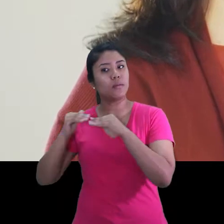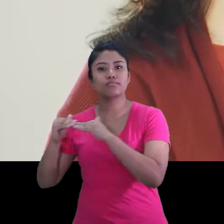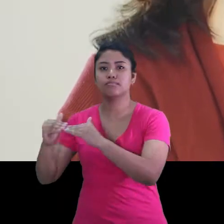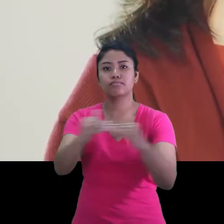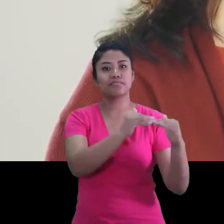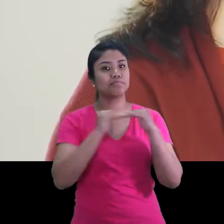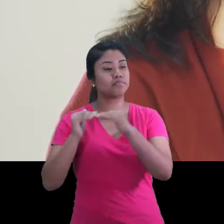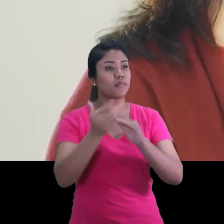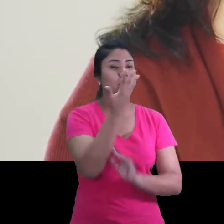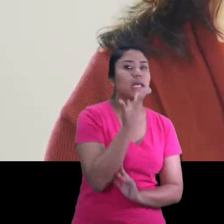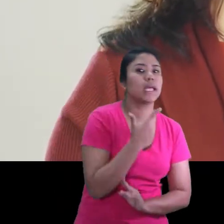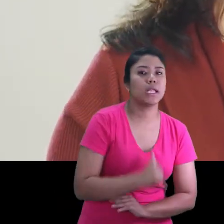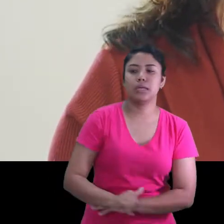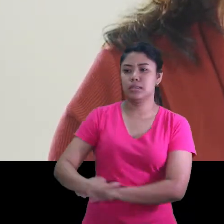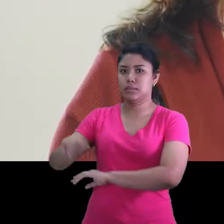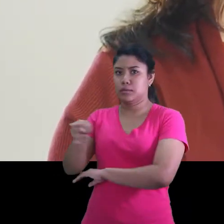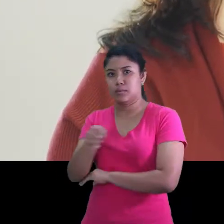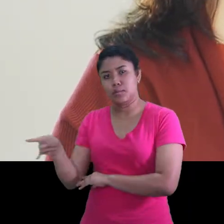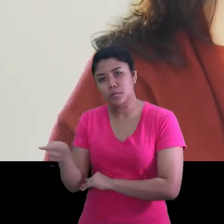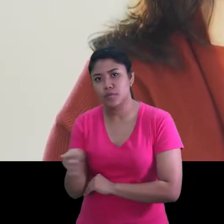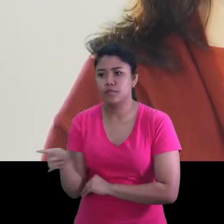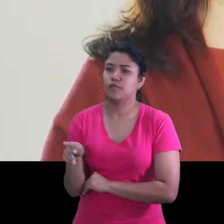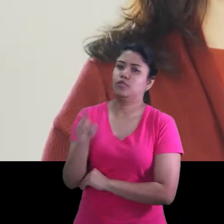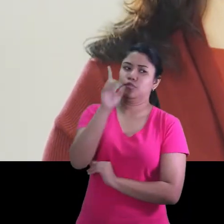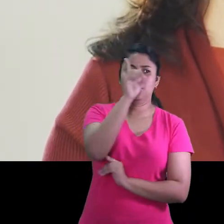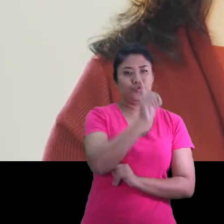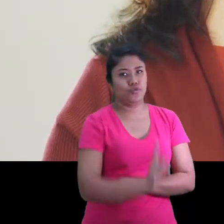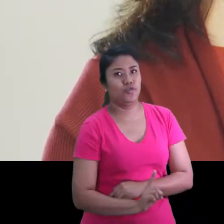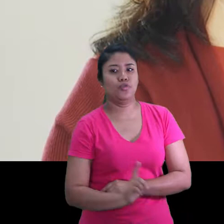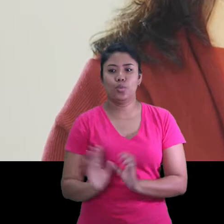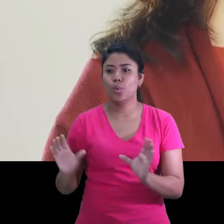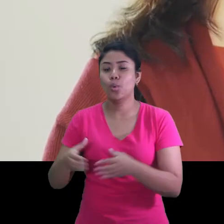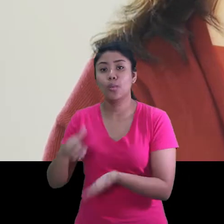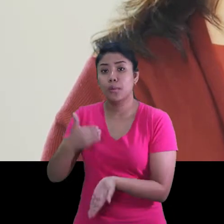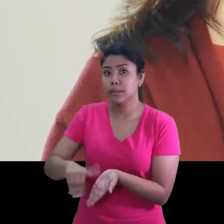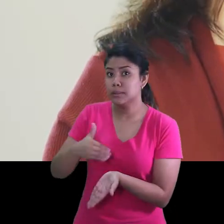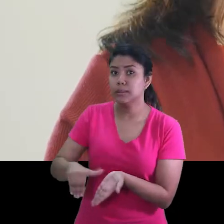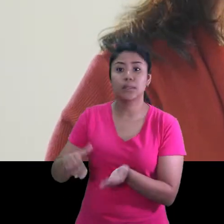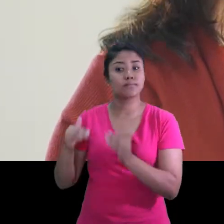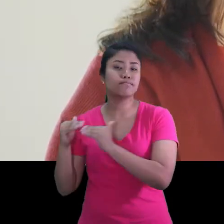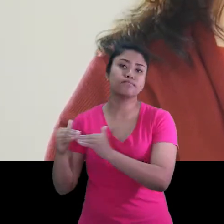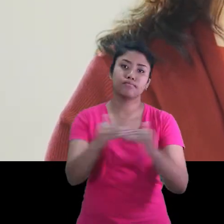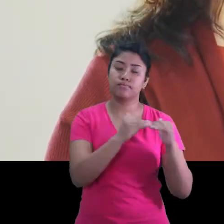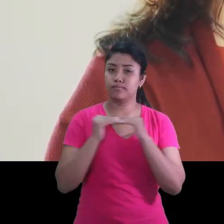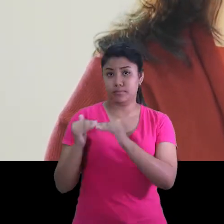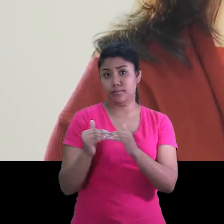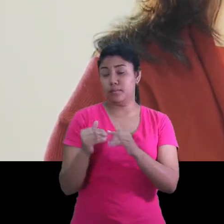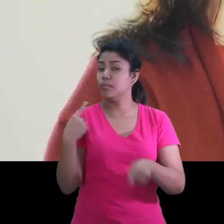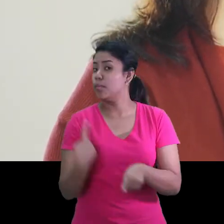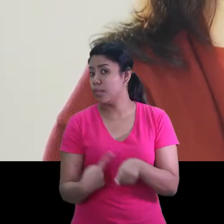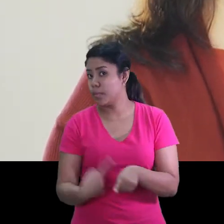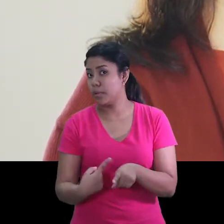comitê, ela era igual, da criança, do educador, do diretor, equipe de secretaria que fazia